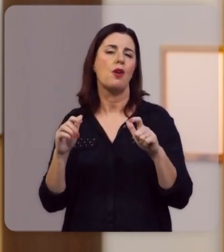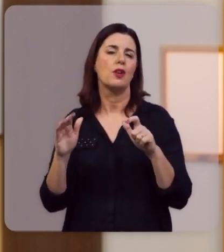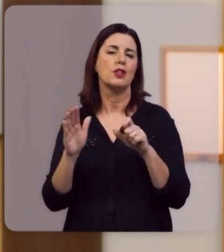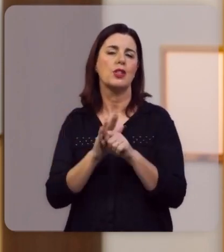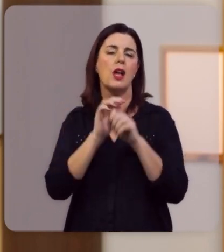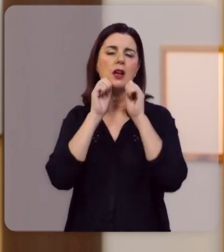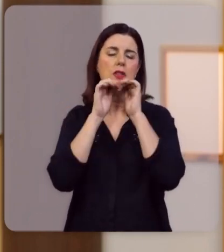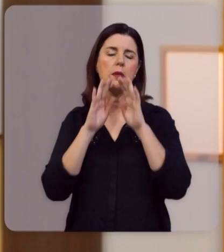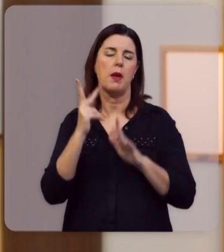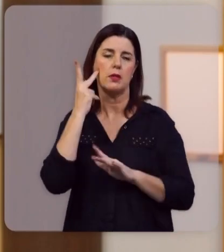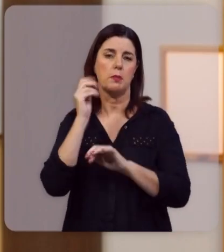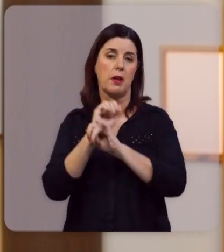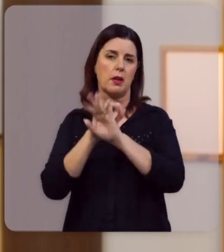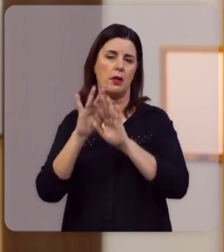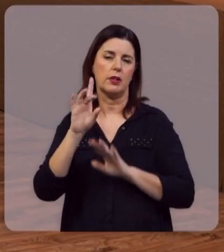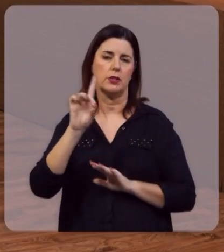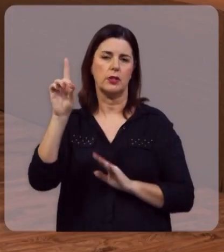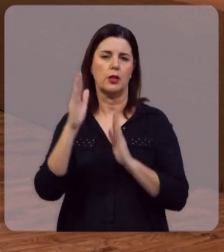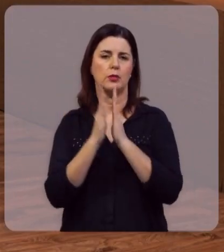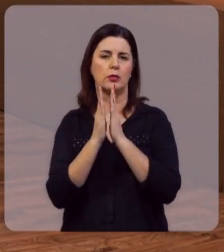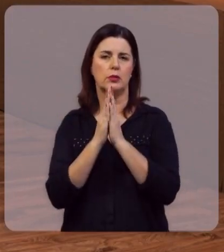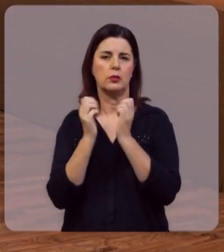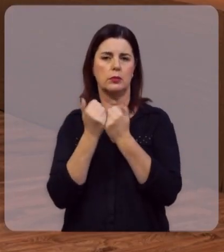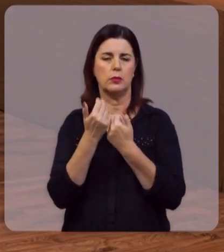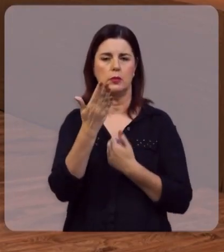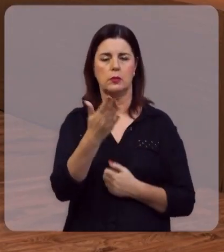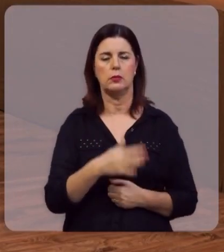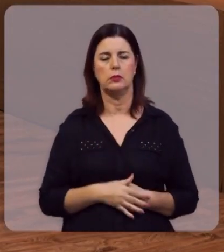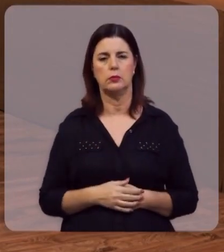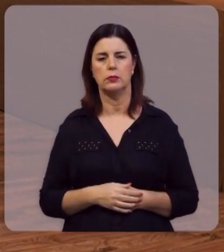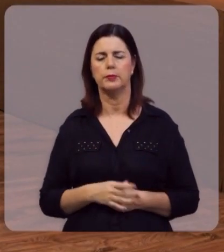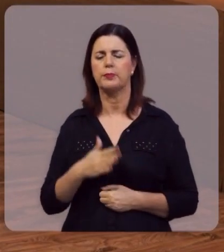abundante para a glória de Deus. Eu vou orar com você.